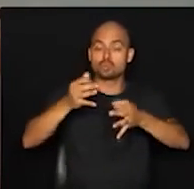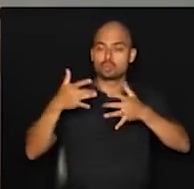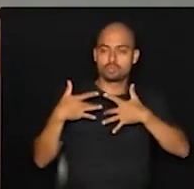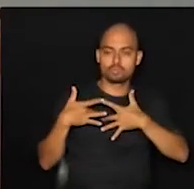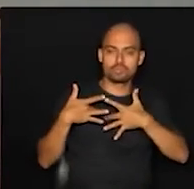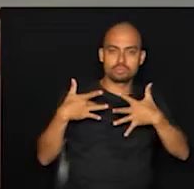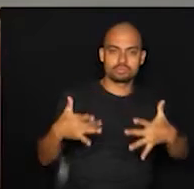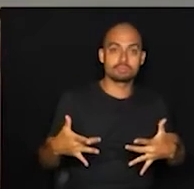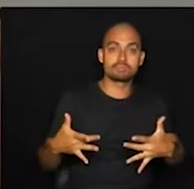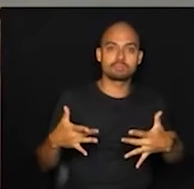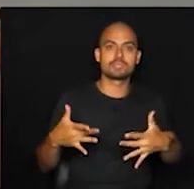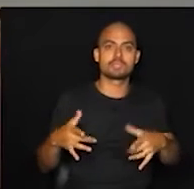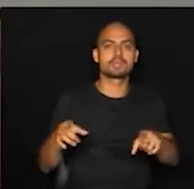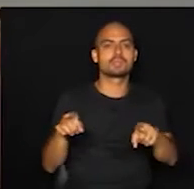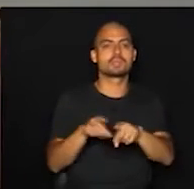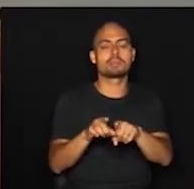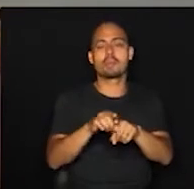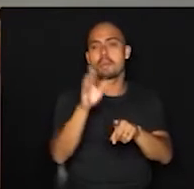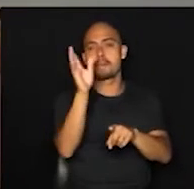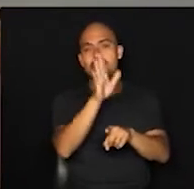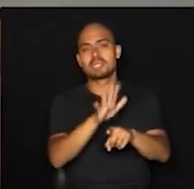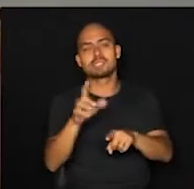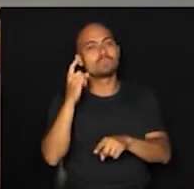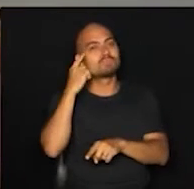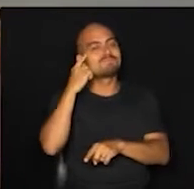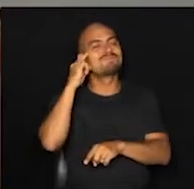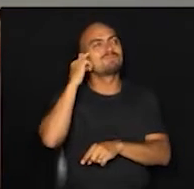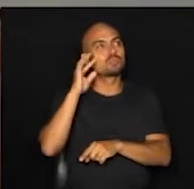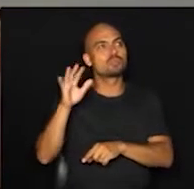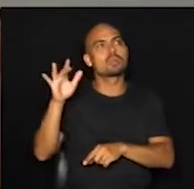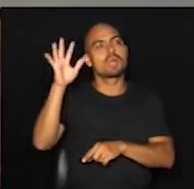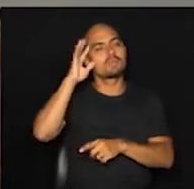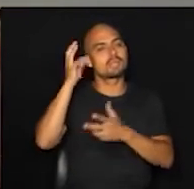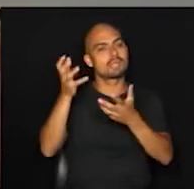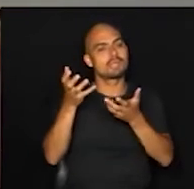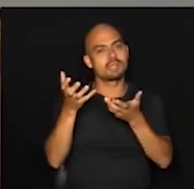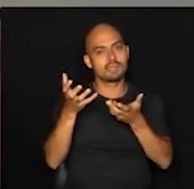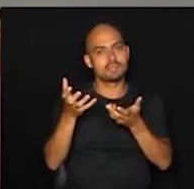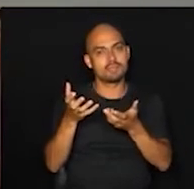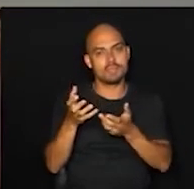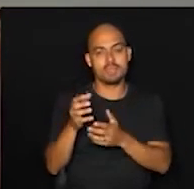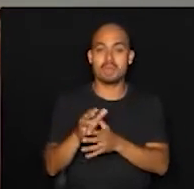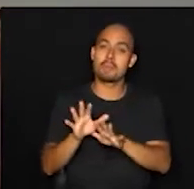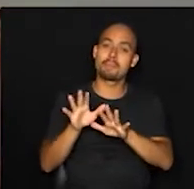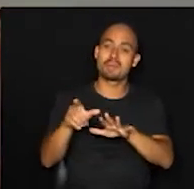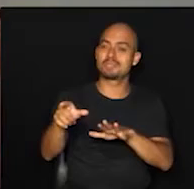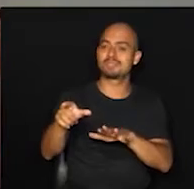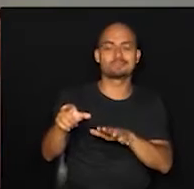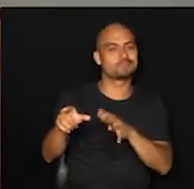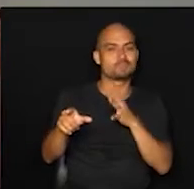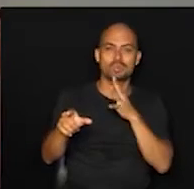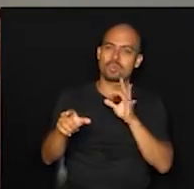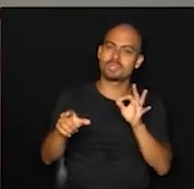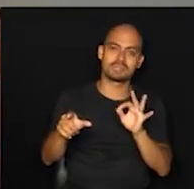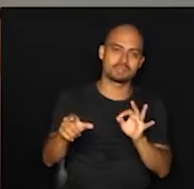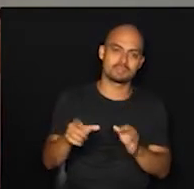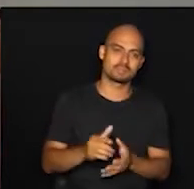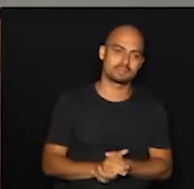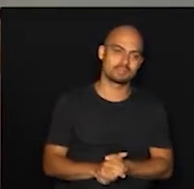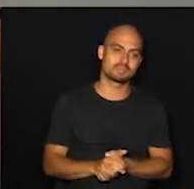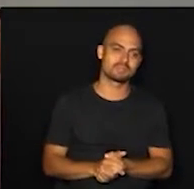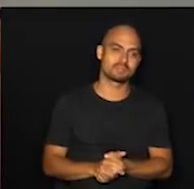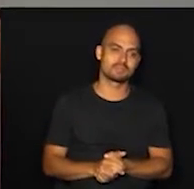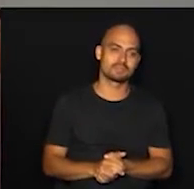social, era o Brasil que ela sonhava, né? Esse ela não conheceu de forma alguma, né? A